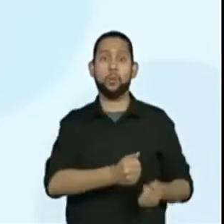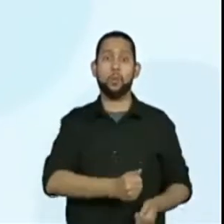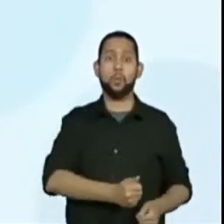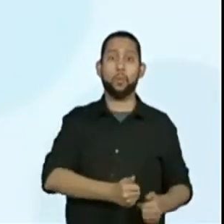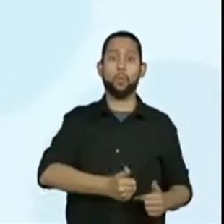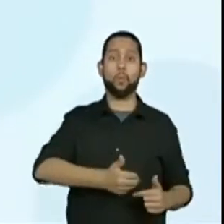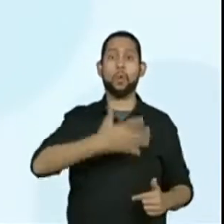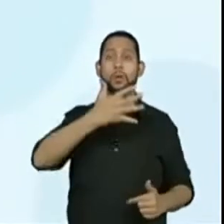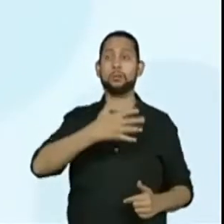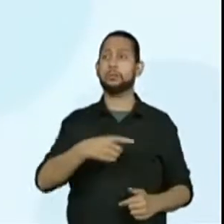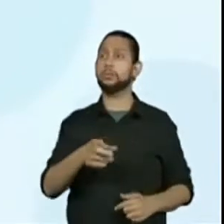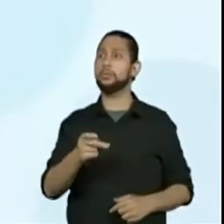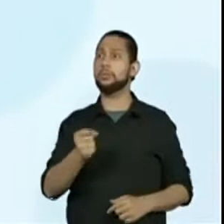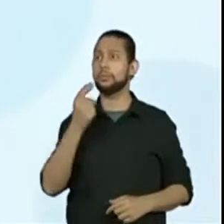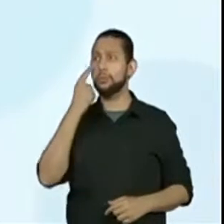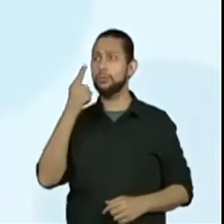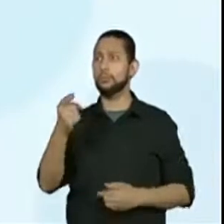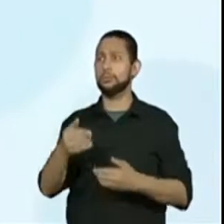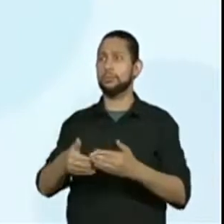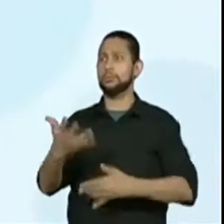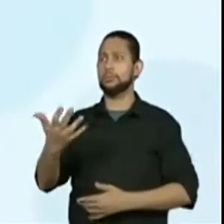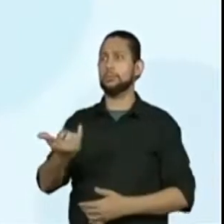Me contem aí.